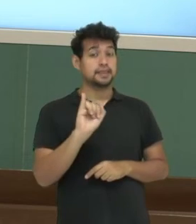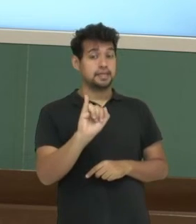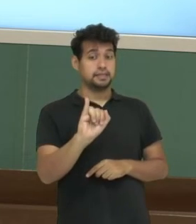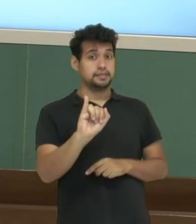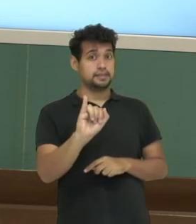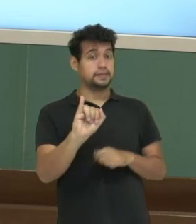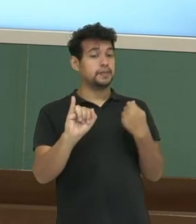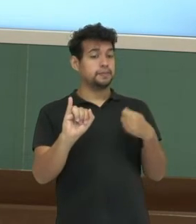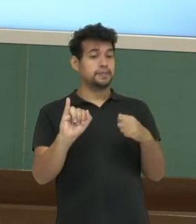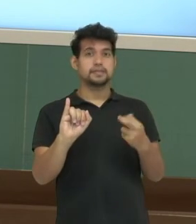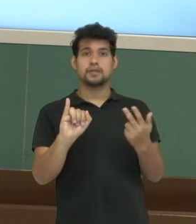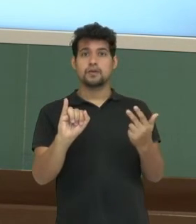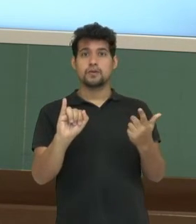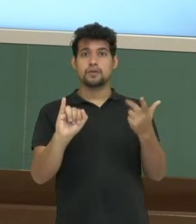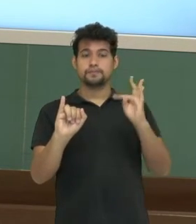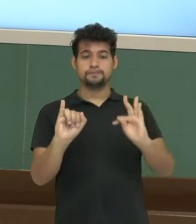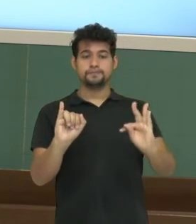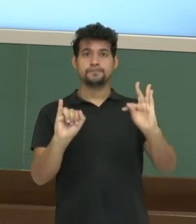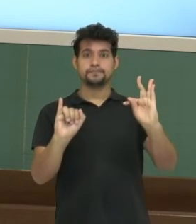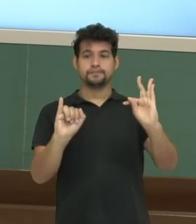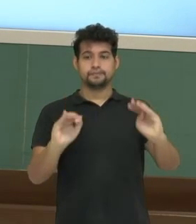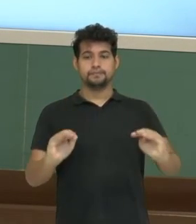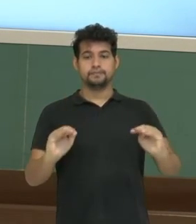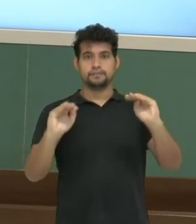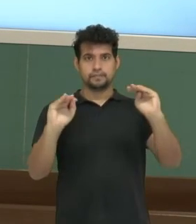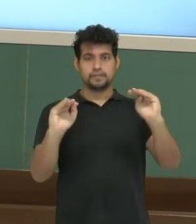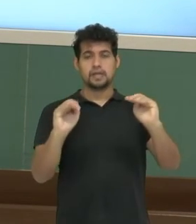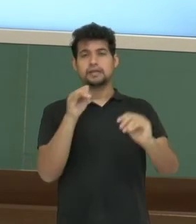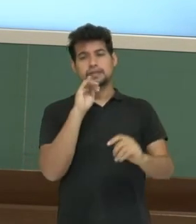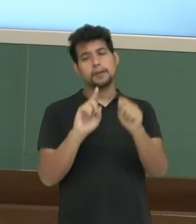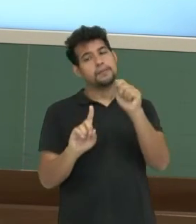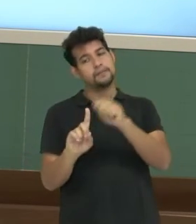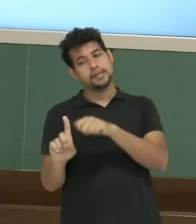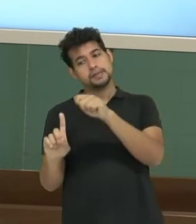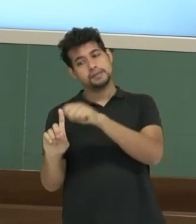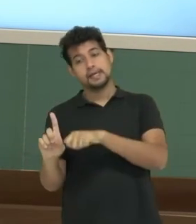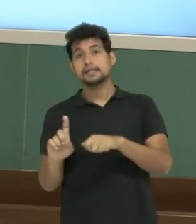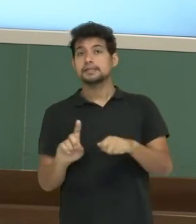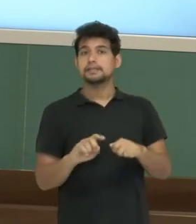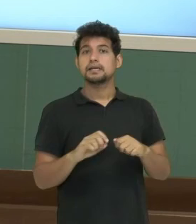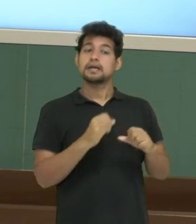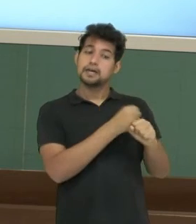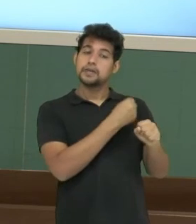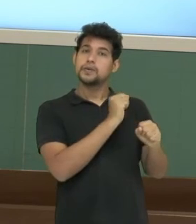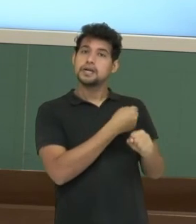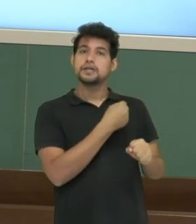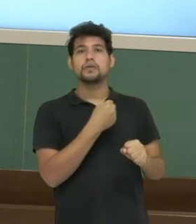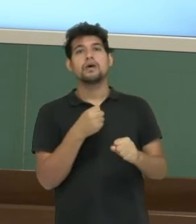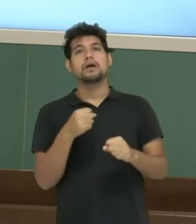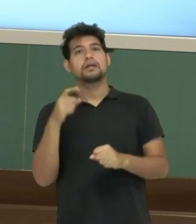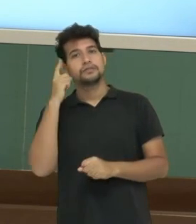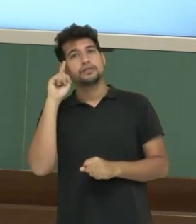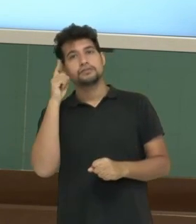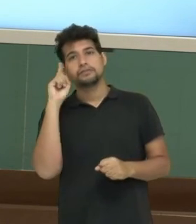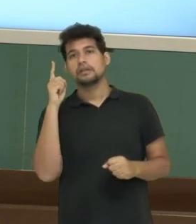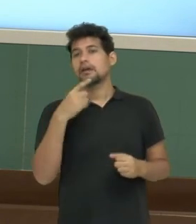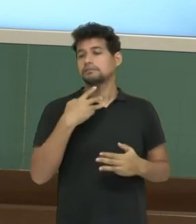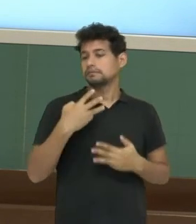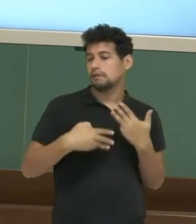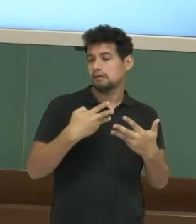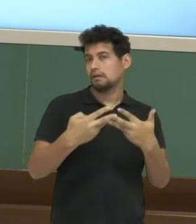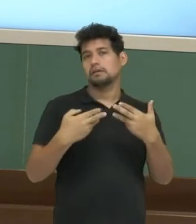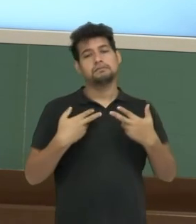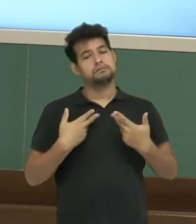mesma unidade de medida do tempo. Se é mês, meses, se uma for ano, anos, trimestre, dias e por